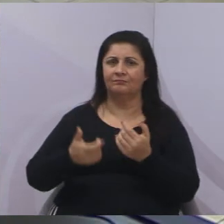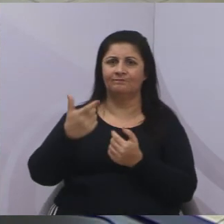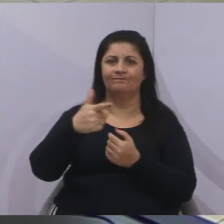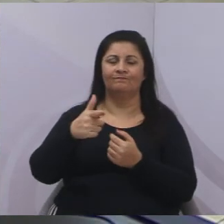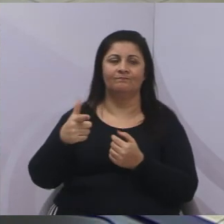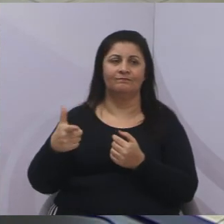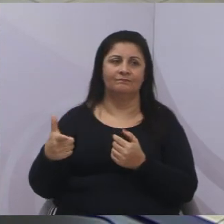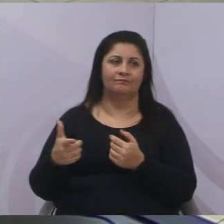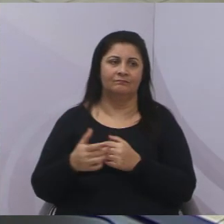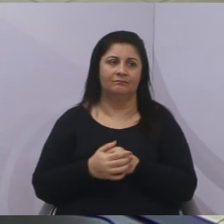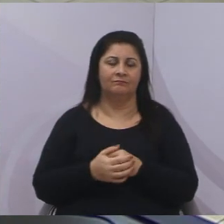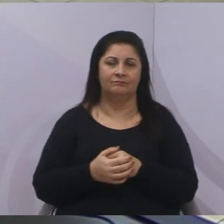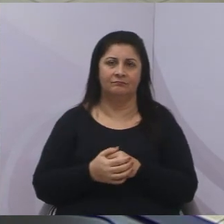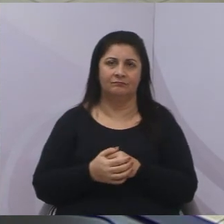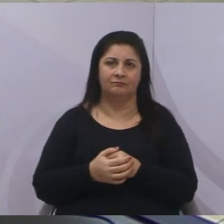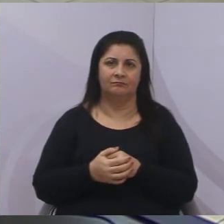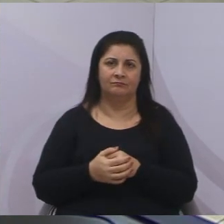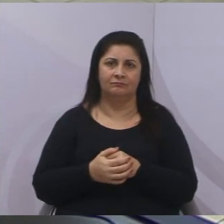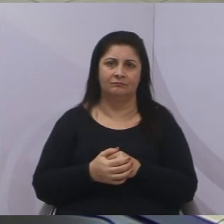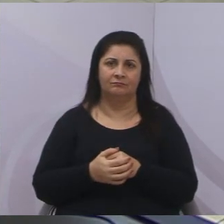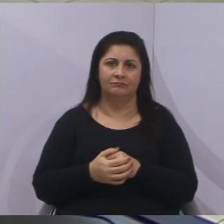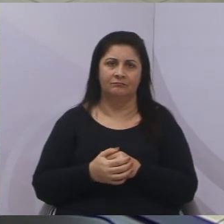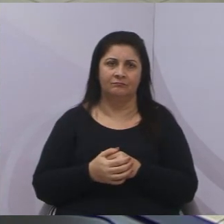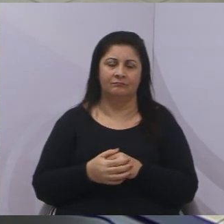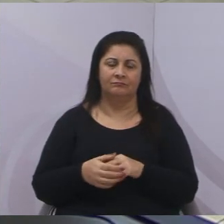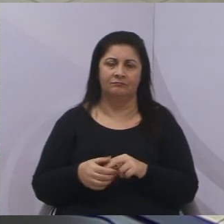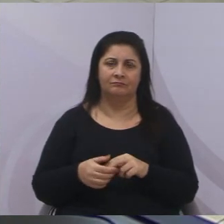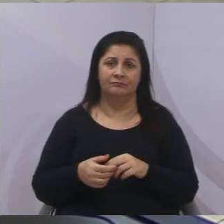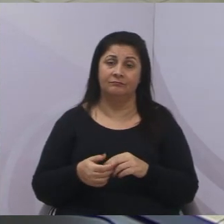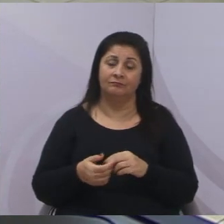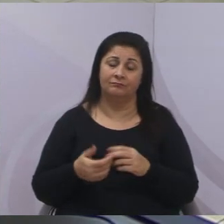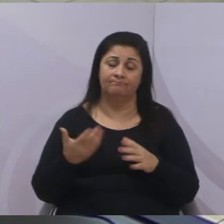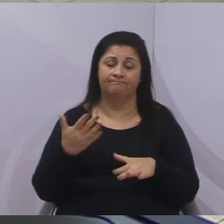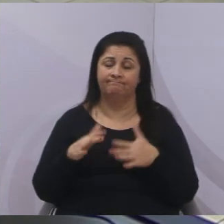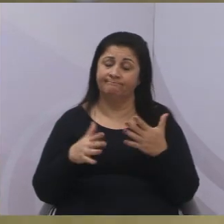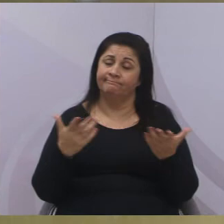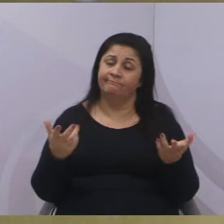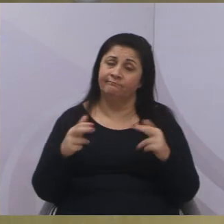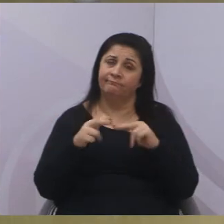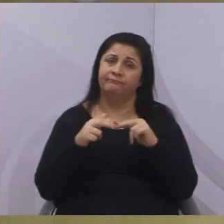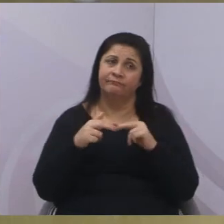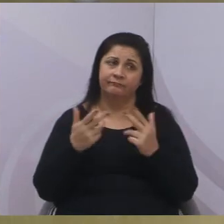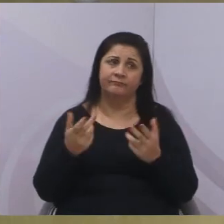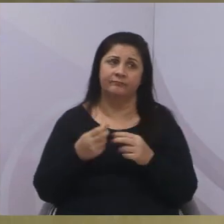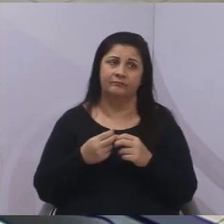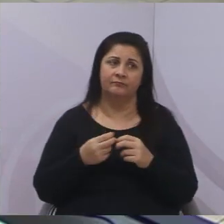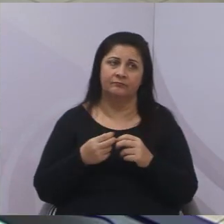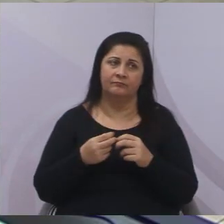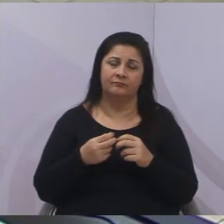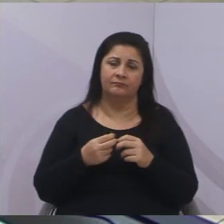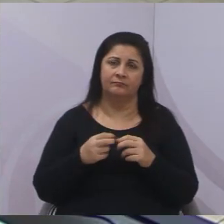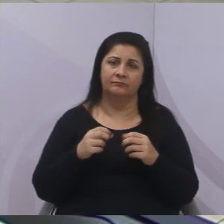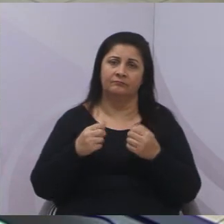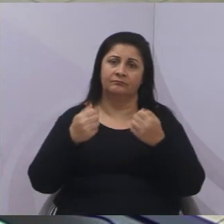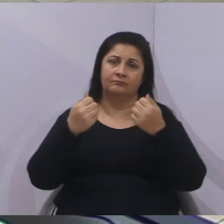outras possibilidades que me rendem muito mais. Eu acho que é mais ou menos esse. Eu acho que uma